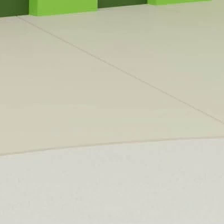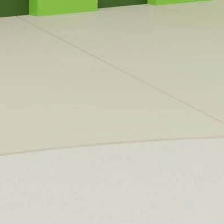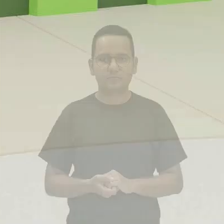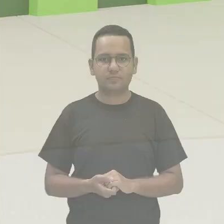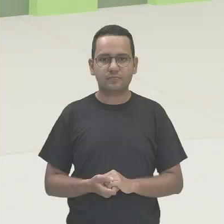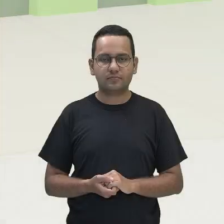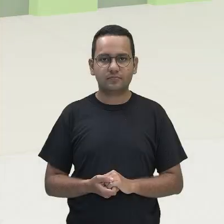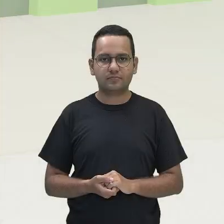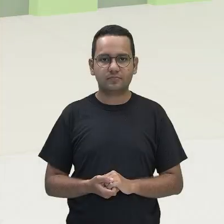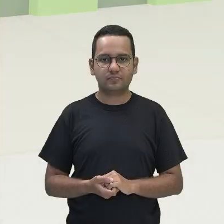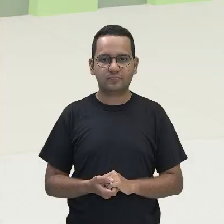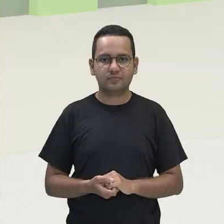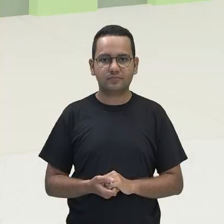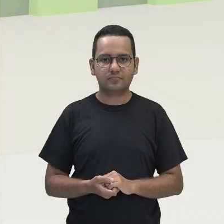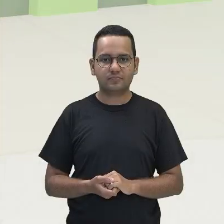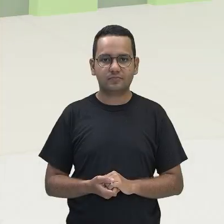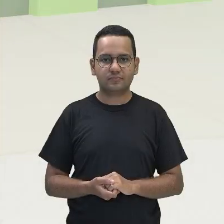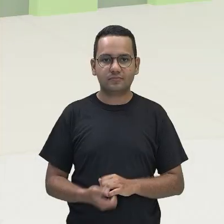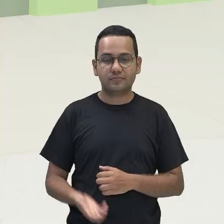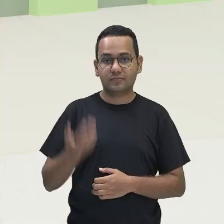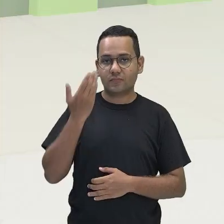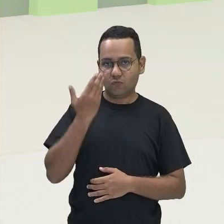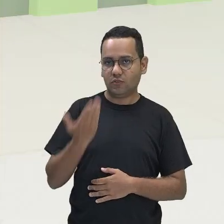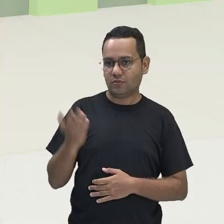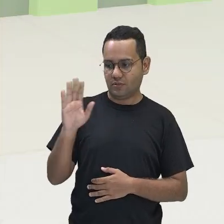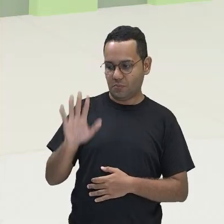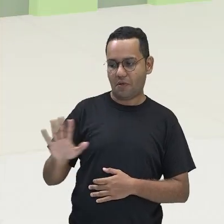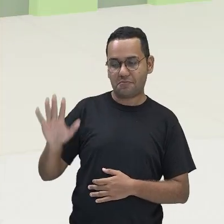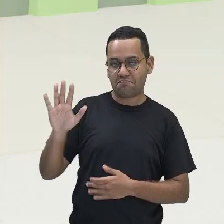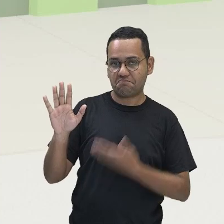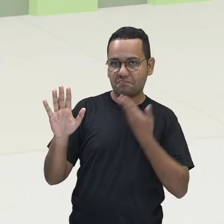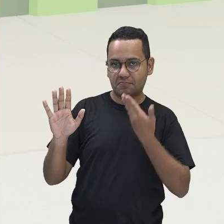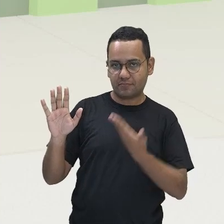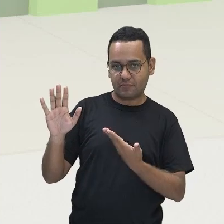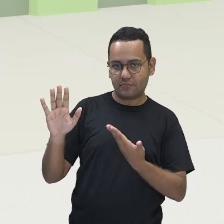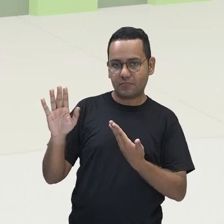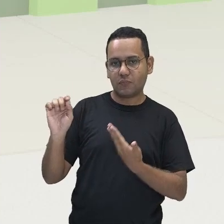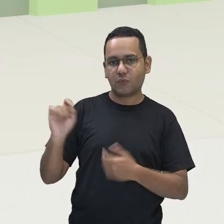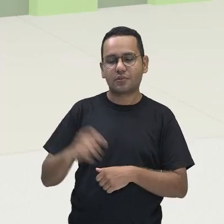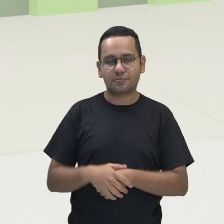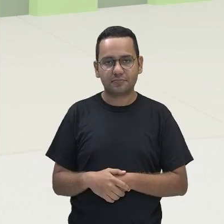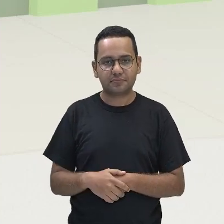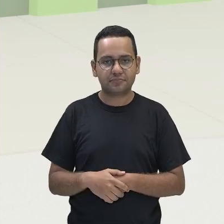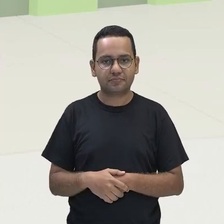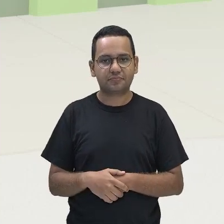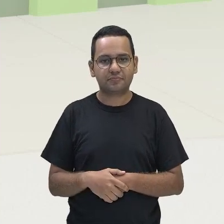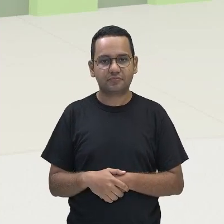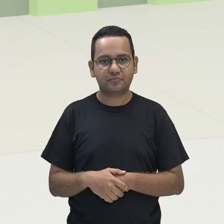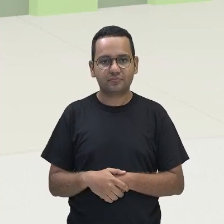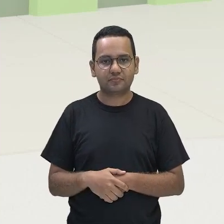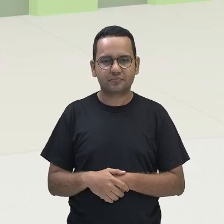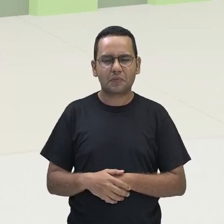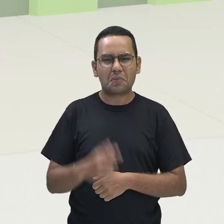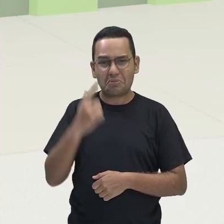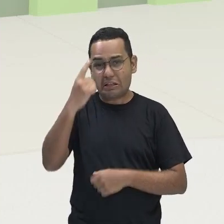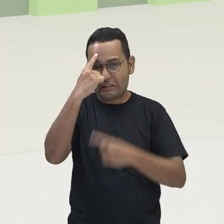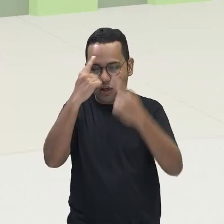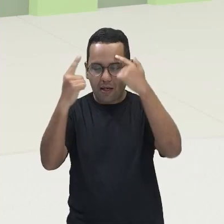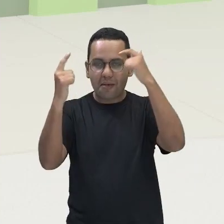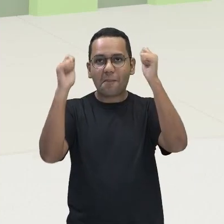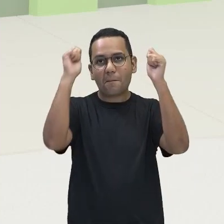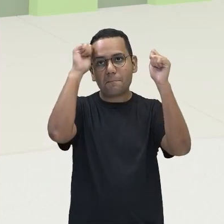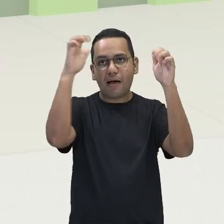Olha só, voltamos aqui e vejam que eu já tenho aqui uma mente, sabe, que está fervilhando. Sabe aquele